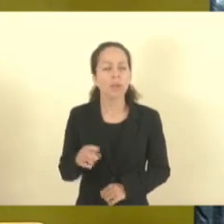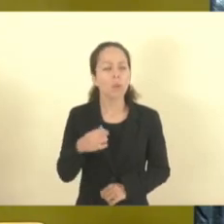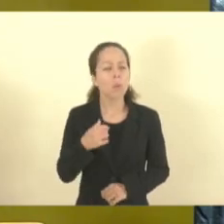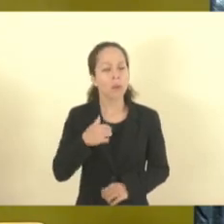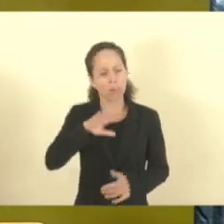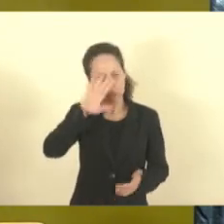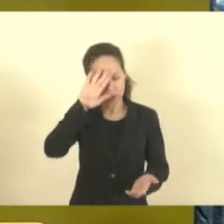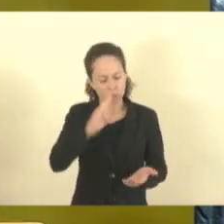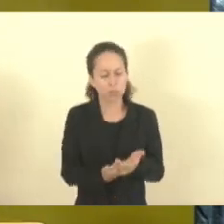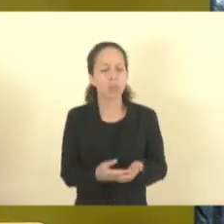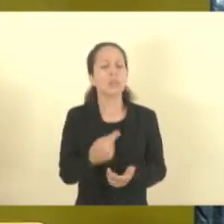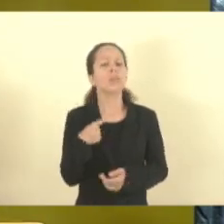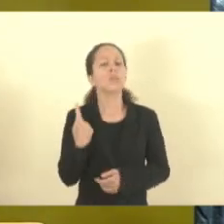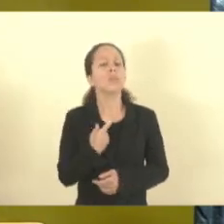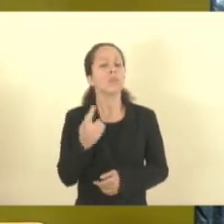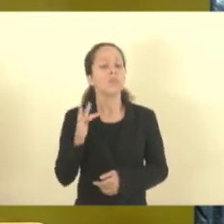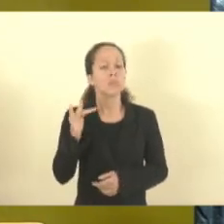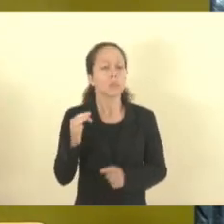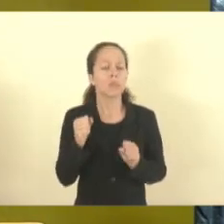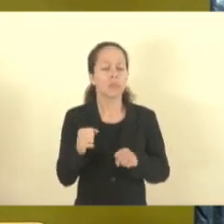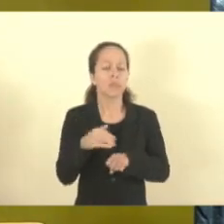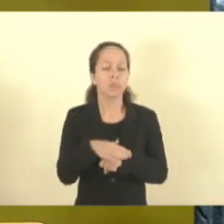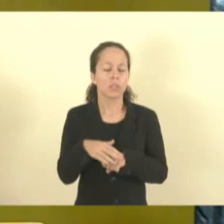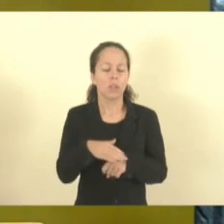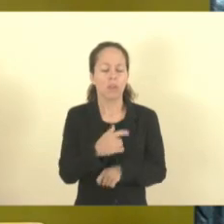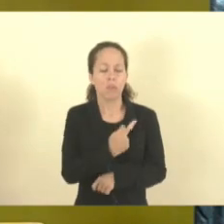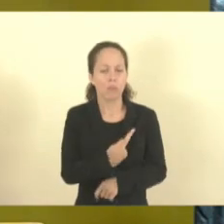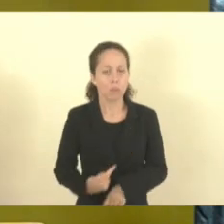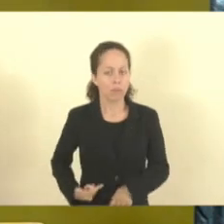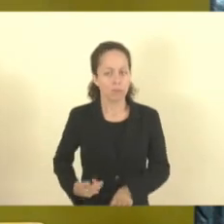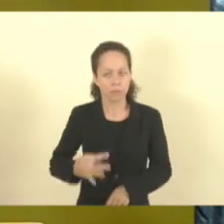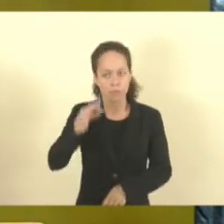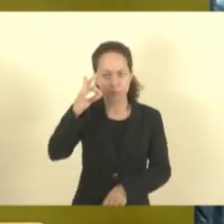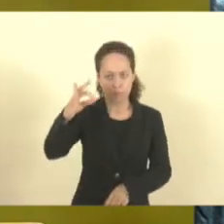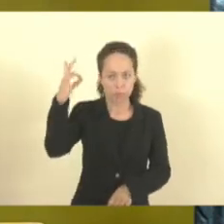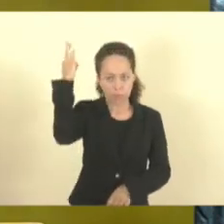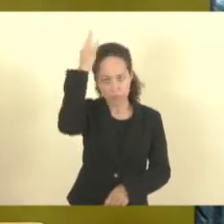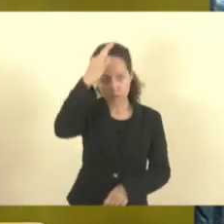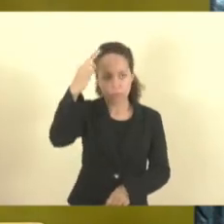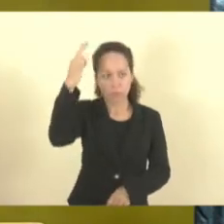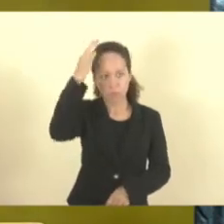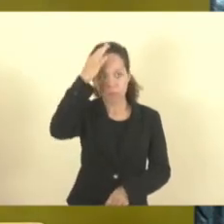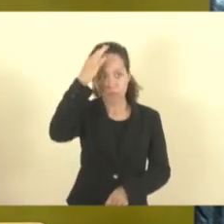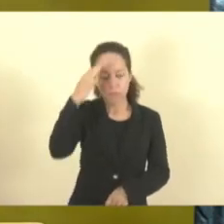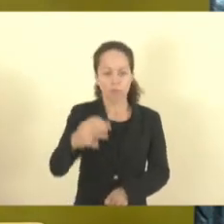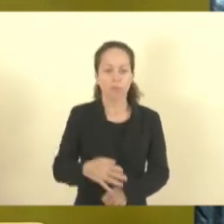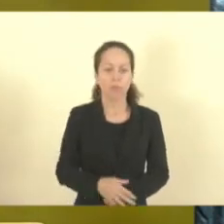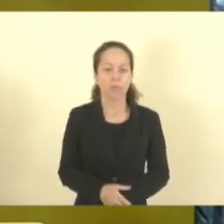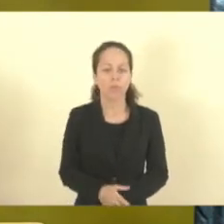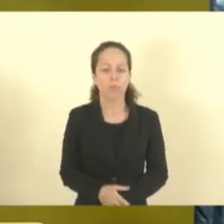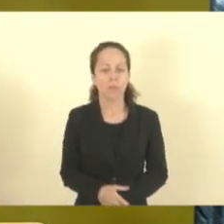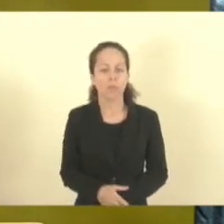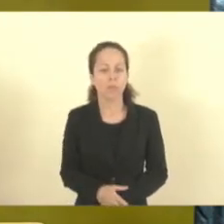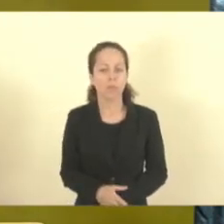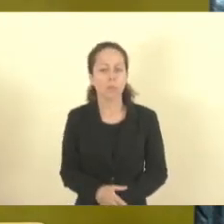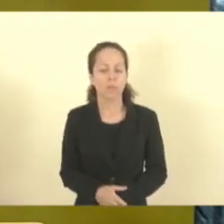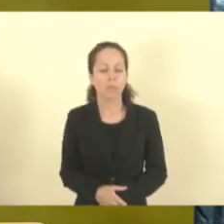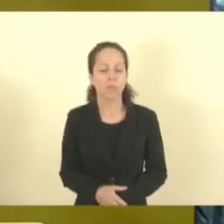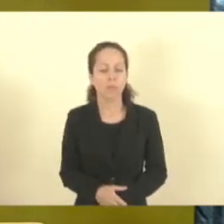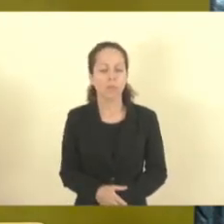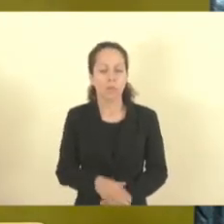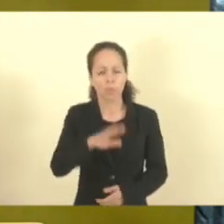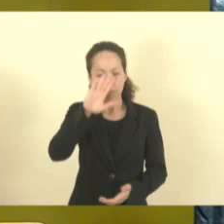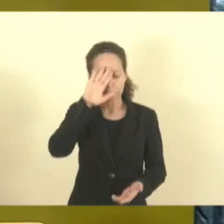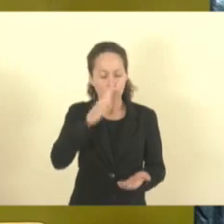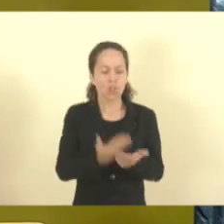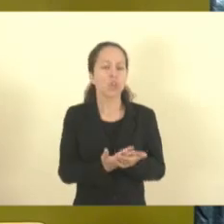conversar com o governo do Estado, com a Secretaria Estadual de Esporte, que tem que... Eu acho que o governo